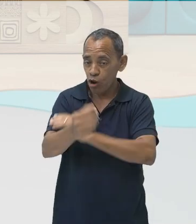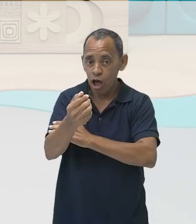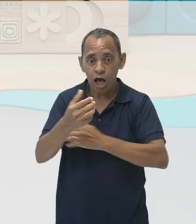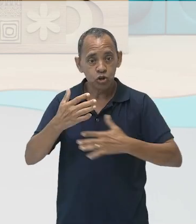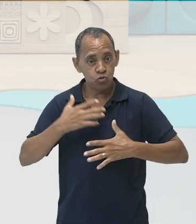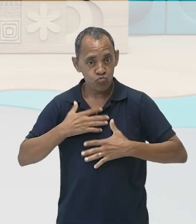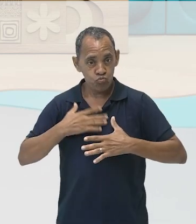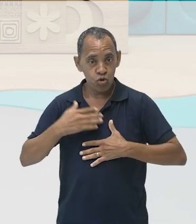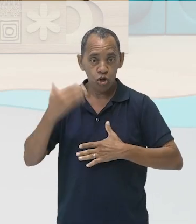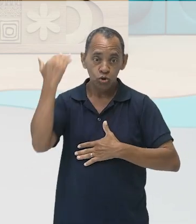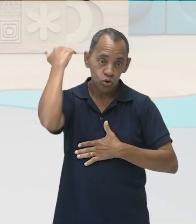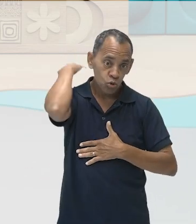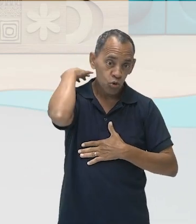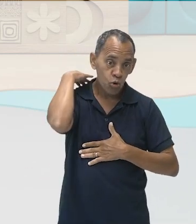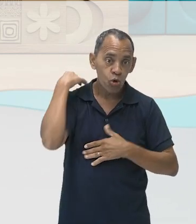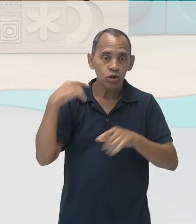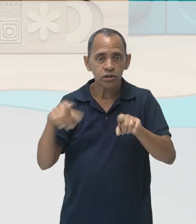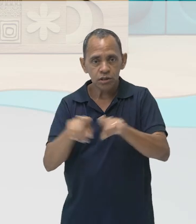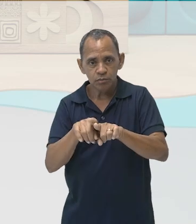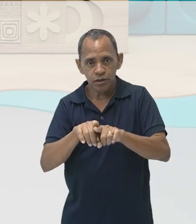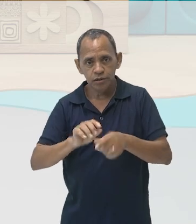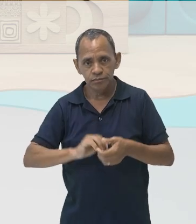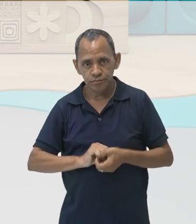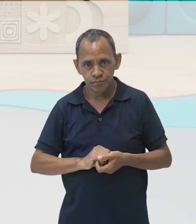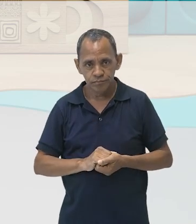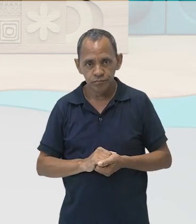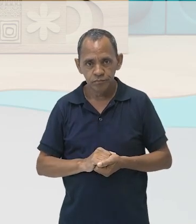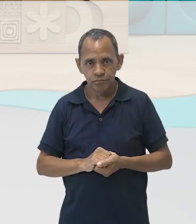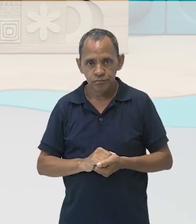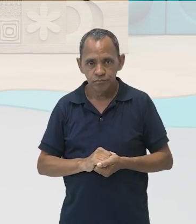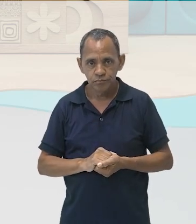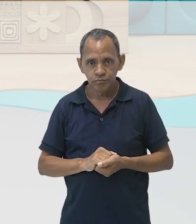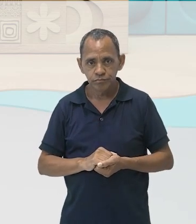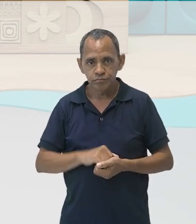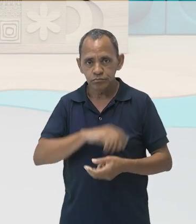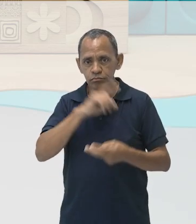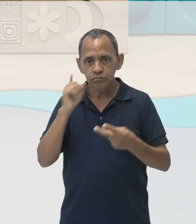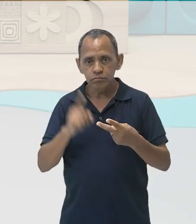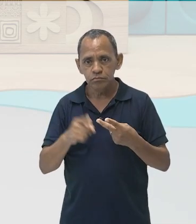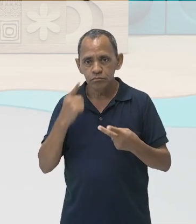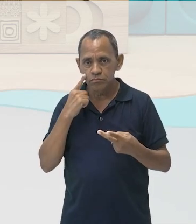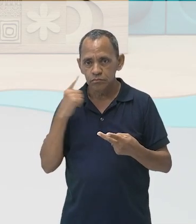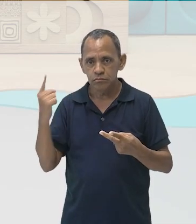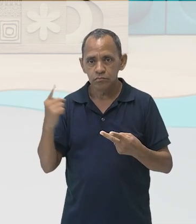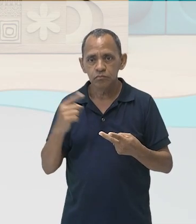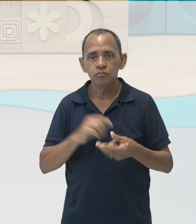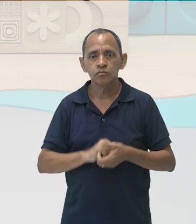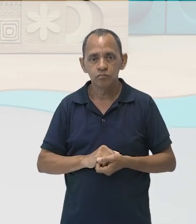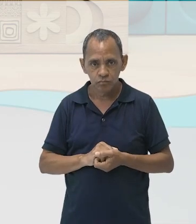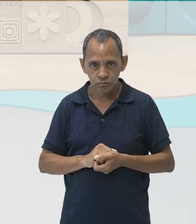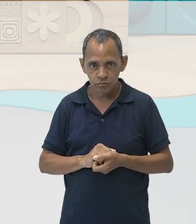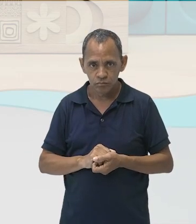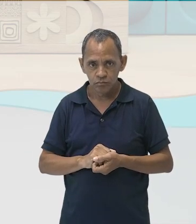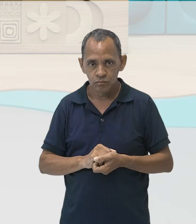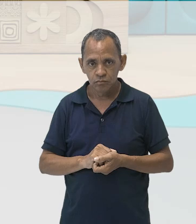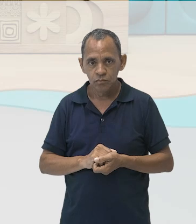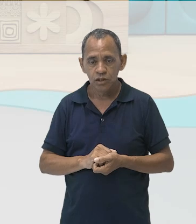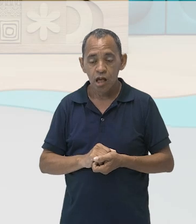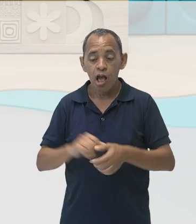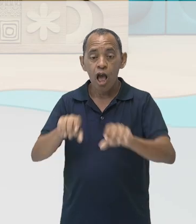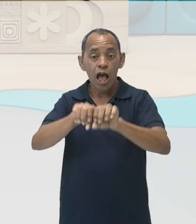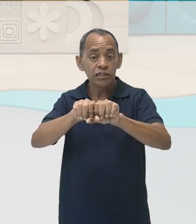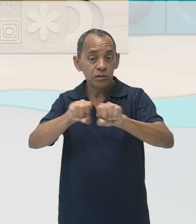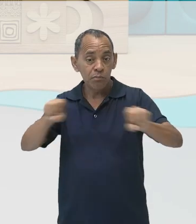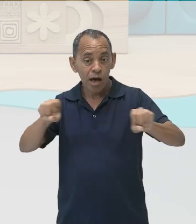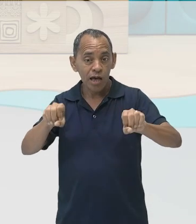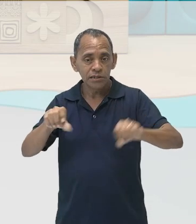peitos, das costas, ok? O próximo elemento aí que a gente vai ver já são as barras com